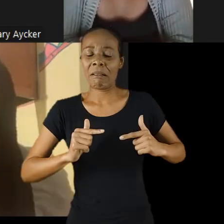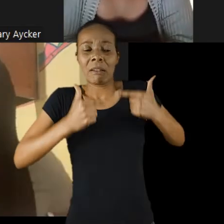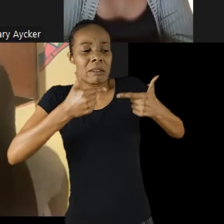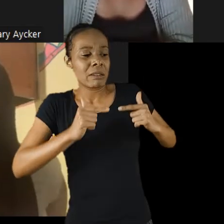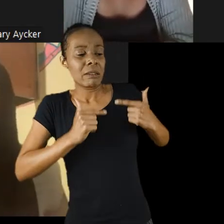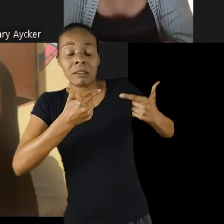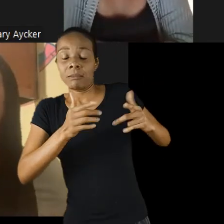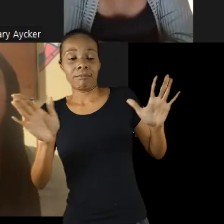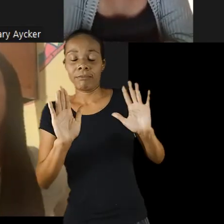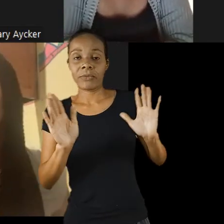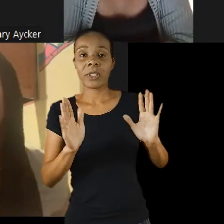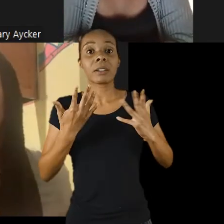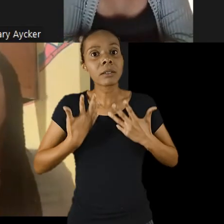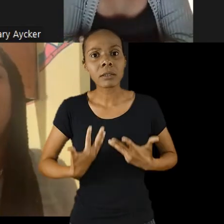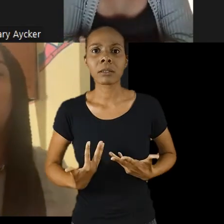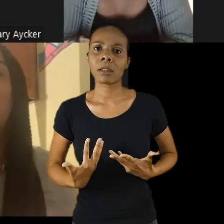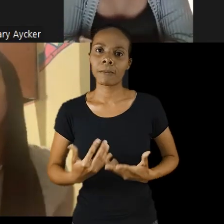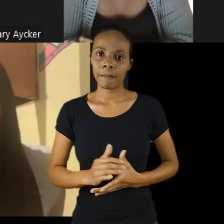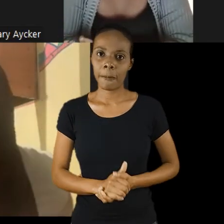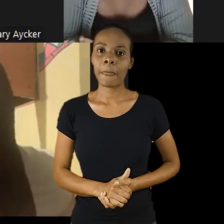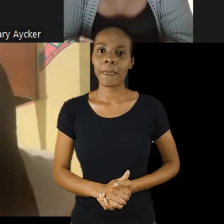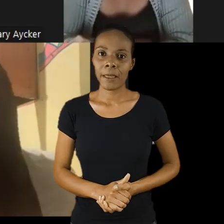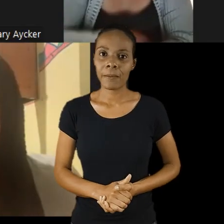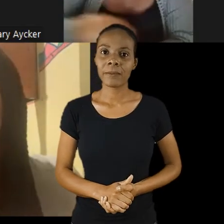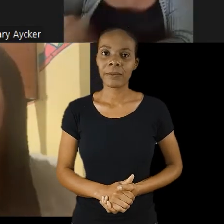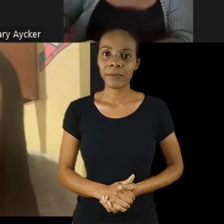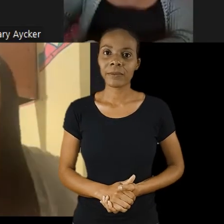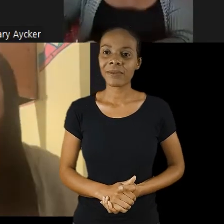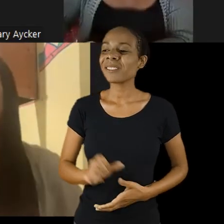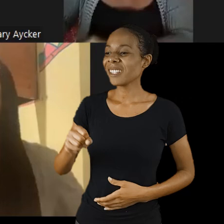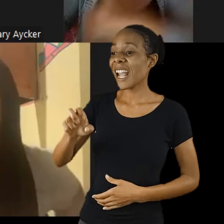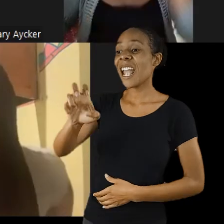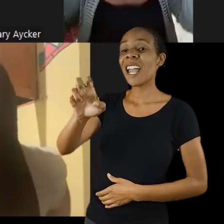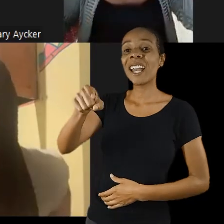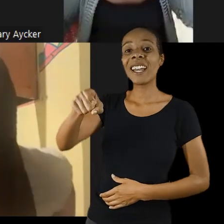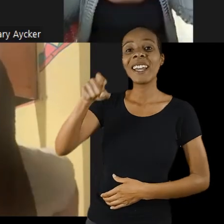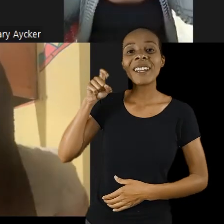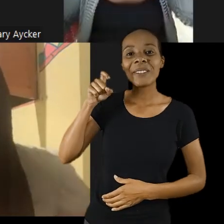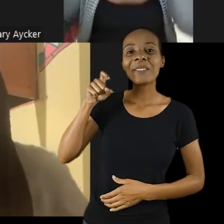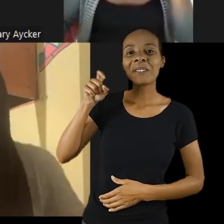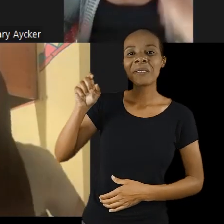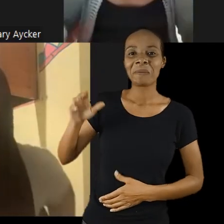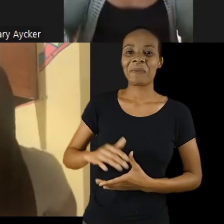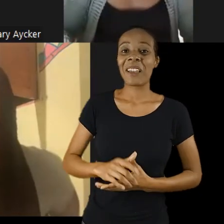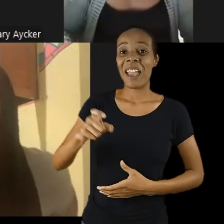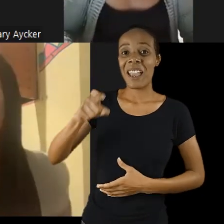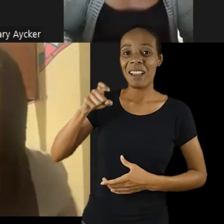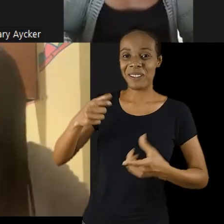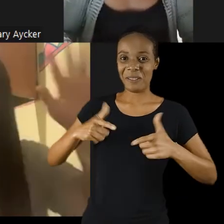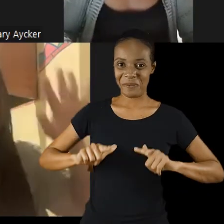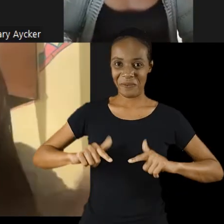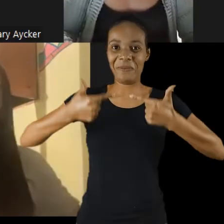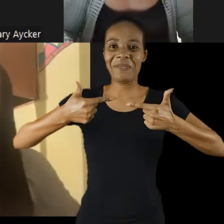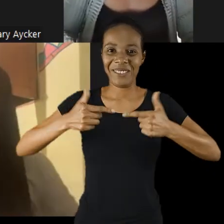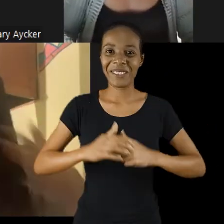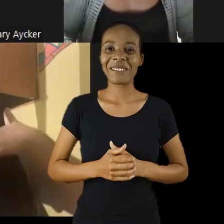sou ex-militante, ex-combatente. É ex-combatente. Quero descansar, sabe? Quero descansar